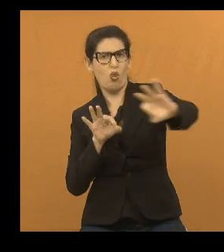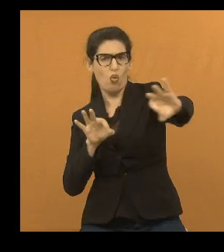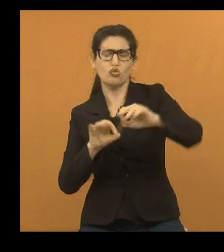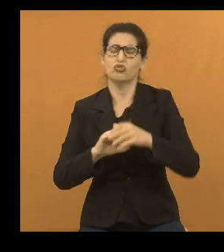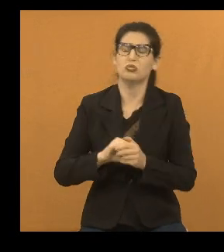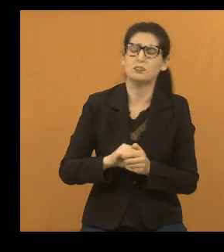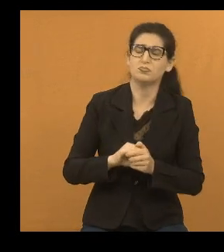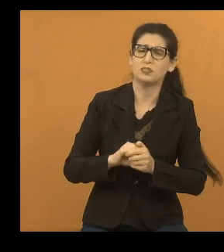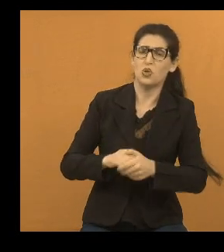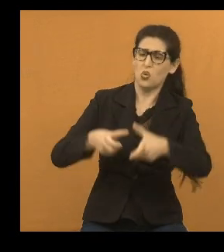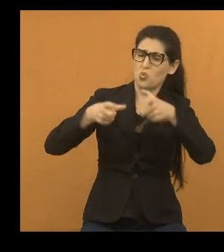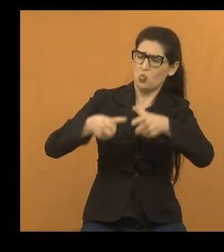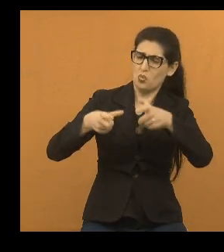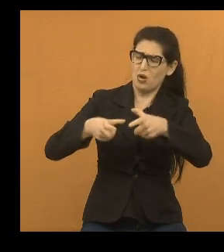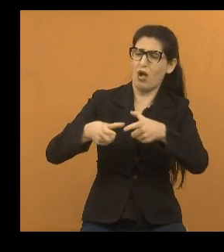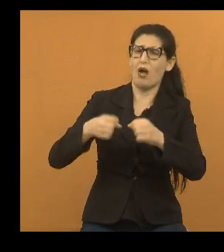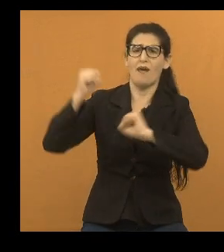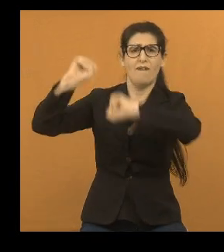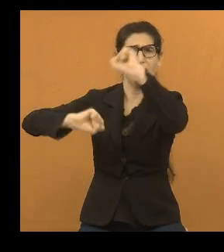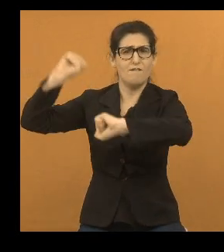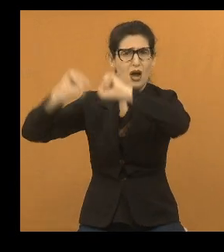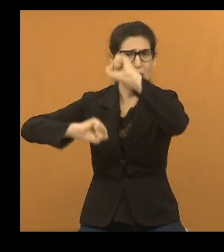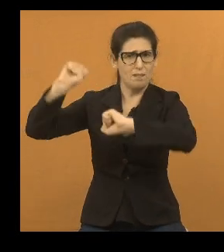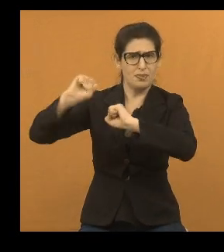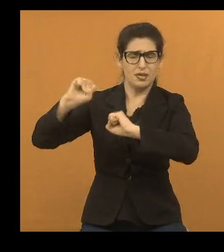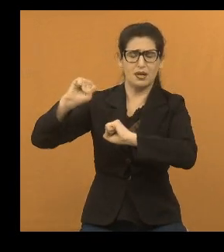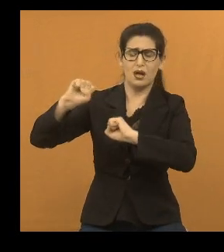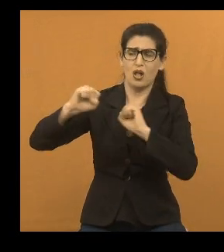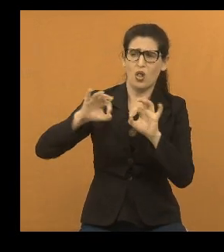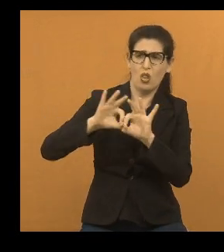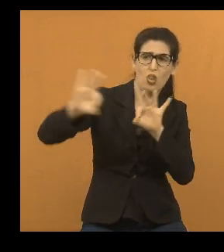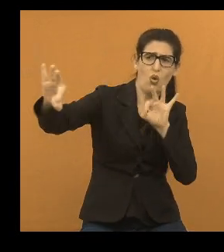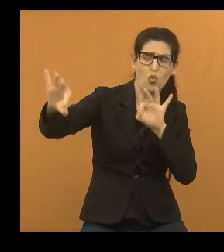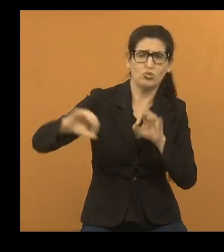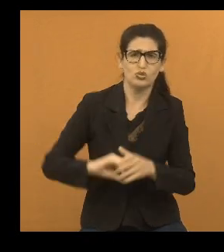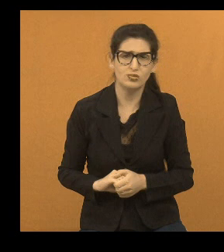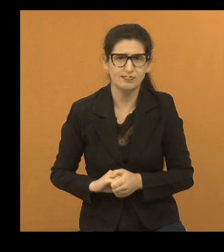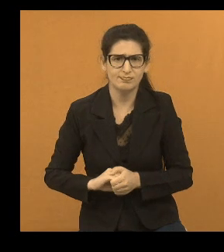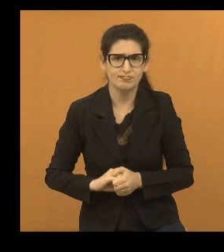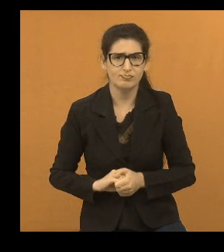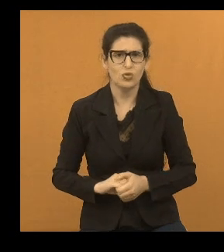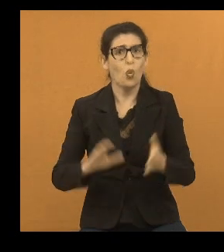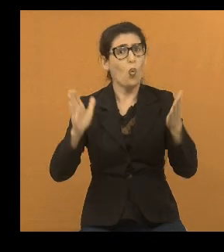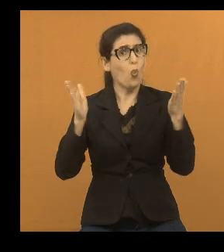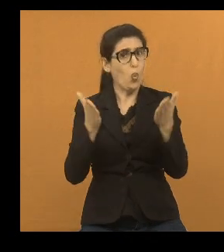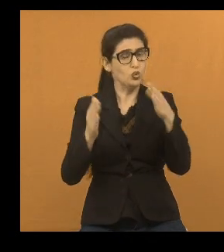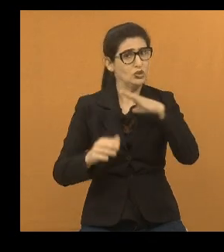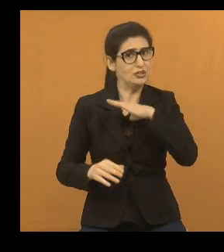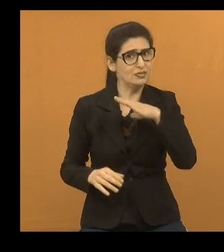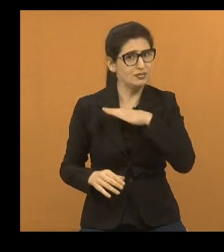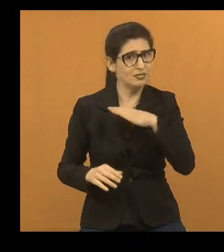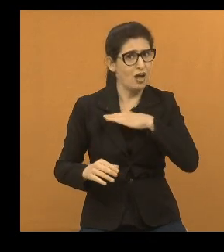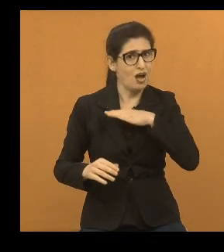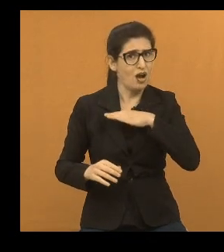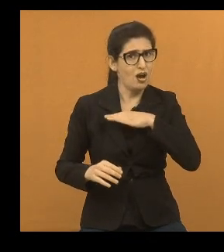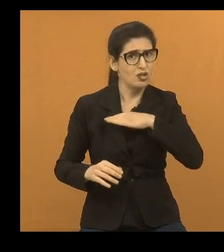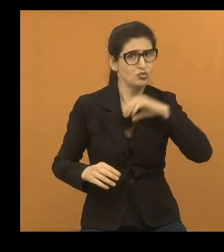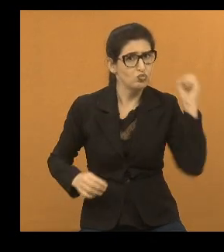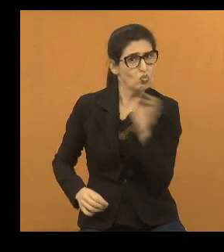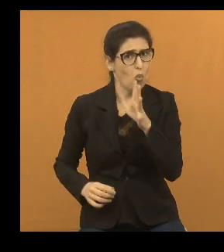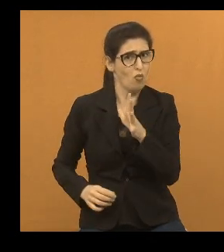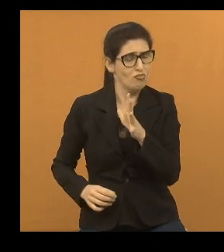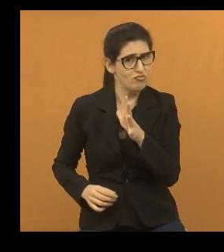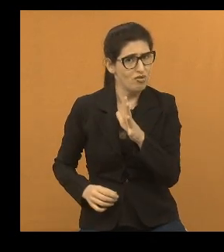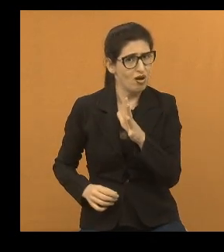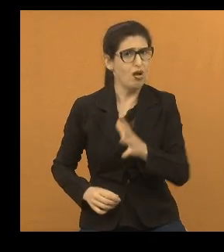que ser região de indústria e, por fim, e assim por diante. Hoje existe um conceito de cidade mais moderno que prevê que a